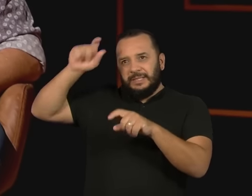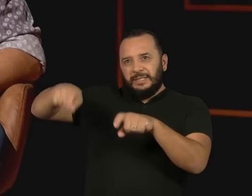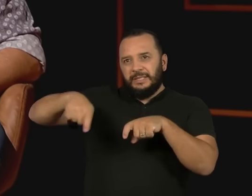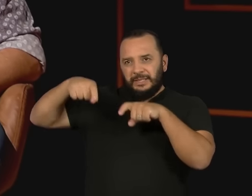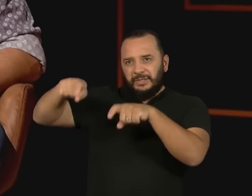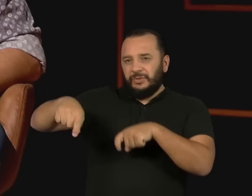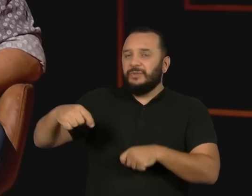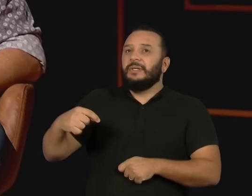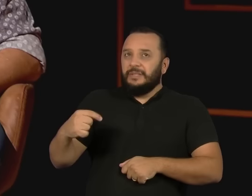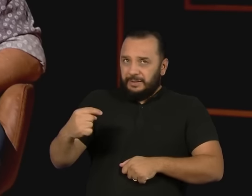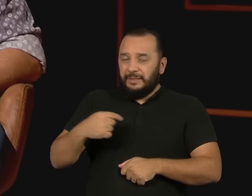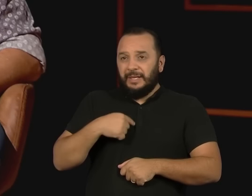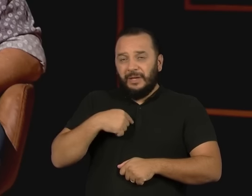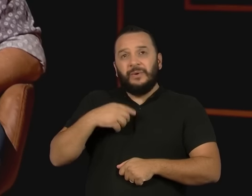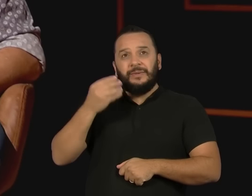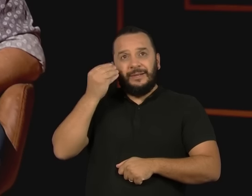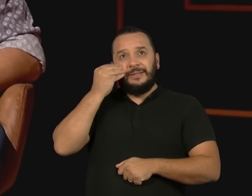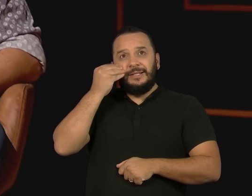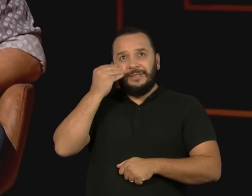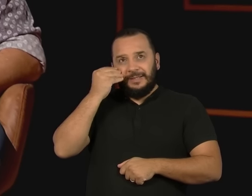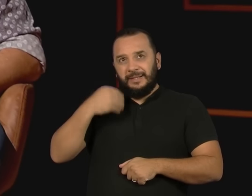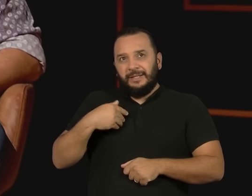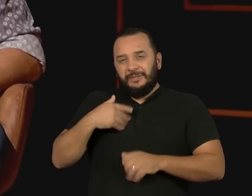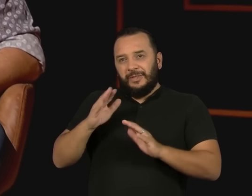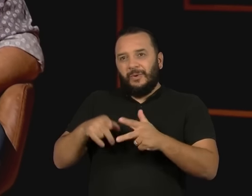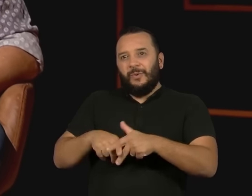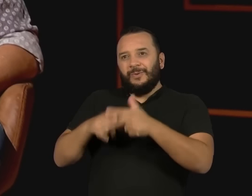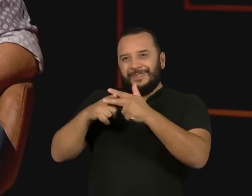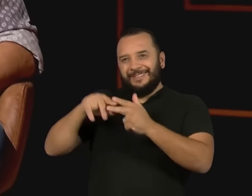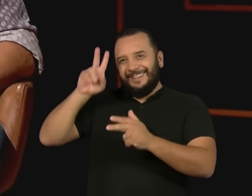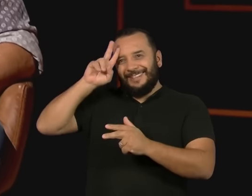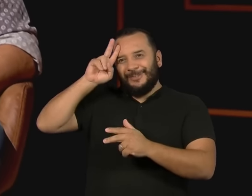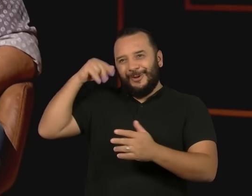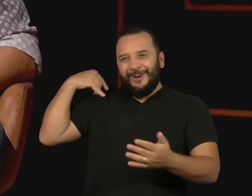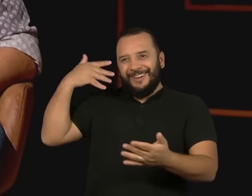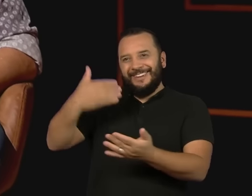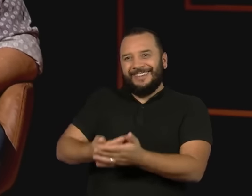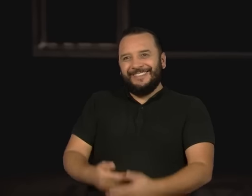tentando consertar aí uma boa dívida histórica, digamos assim.